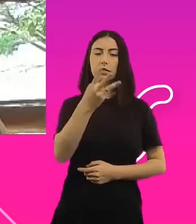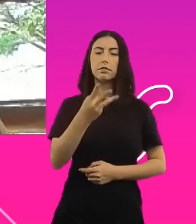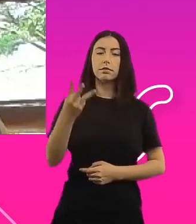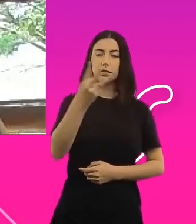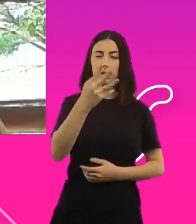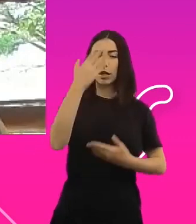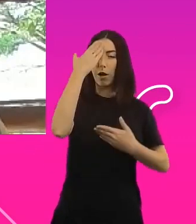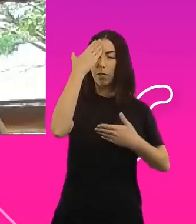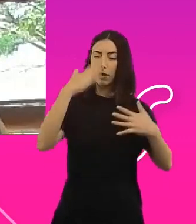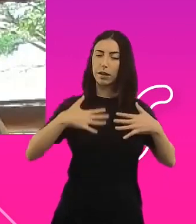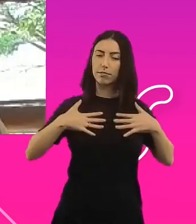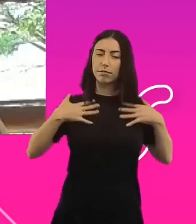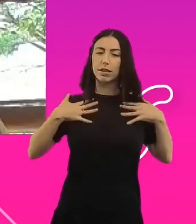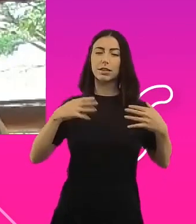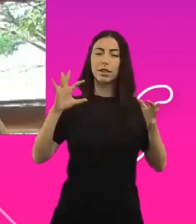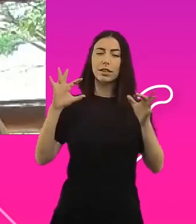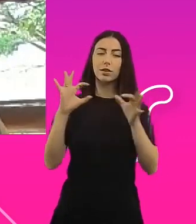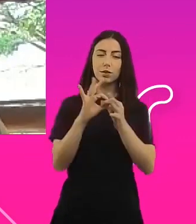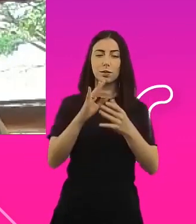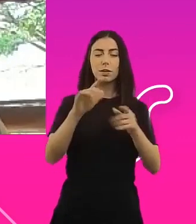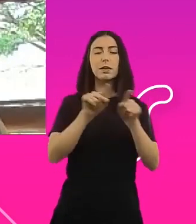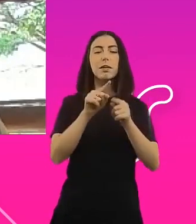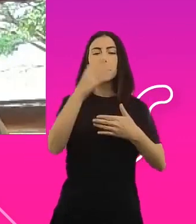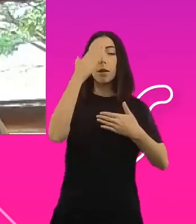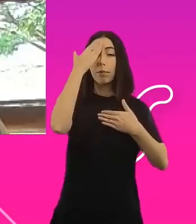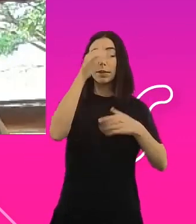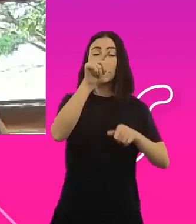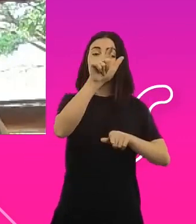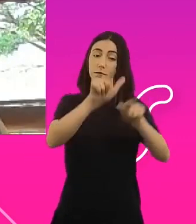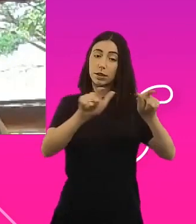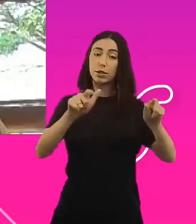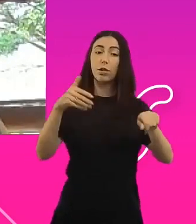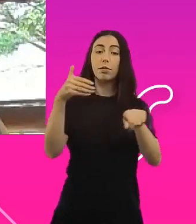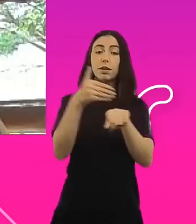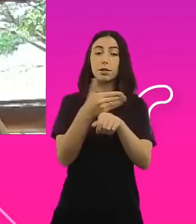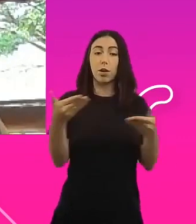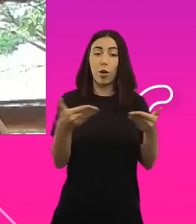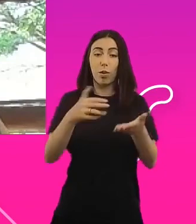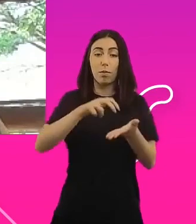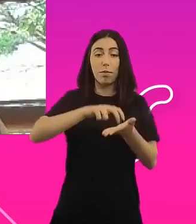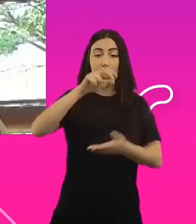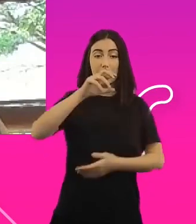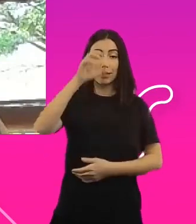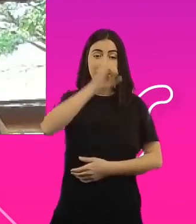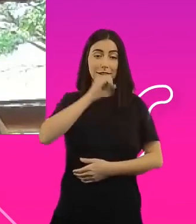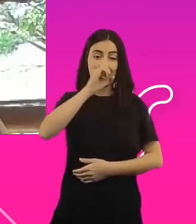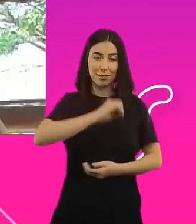assistiu a gente nessa manhã de sábado. Obrigada, bom dia.